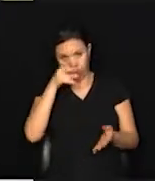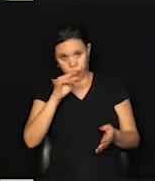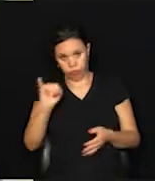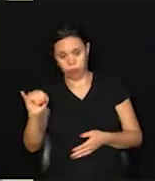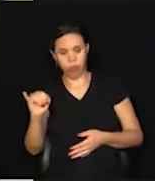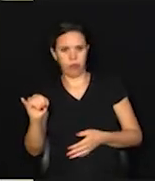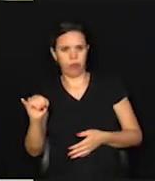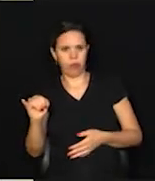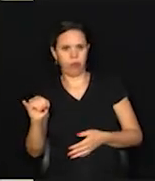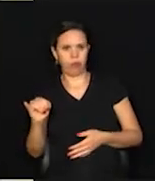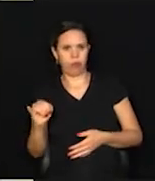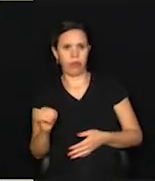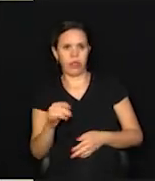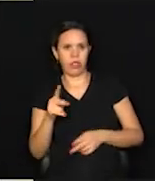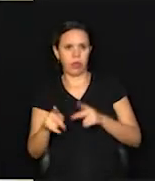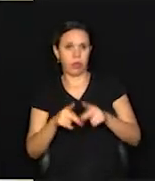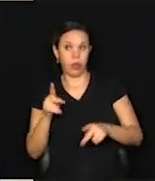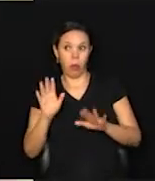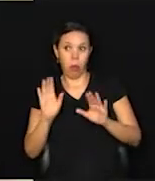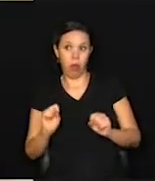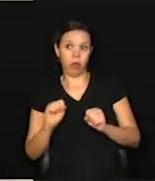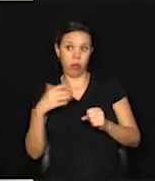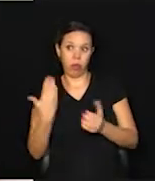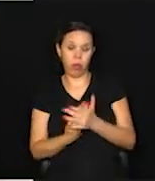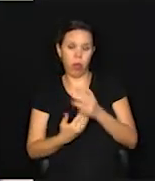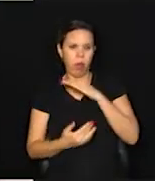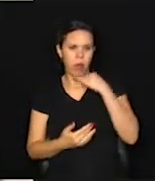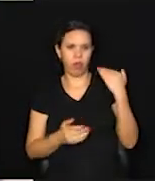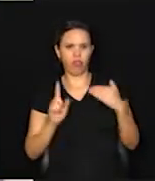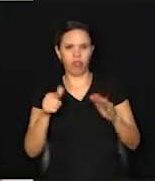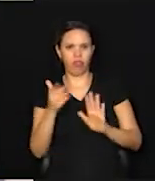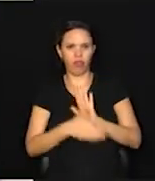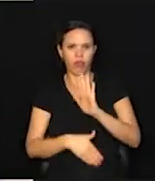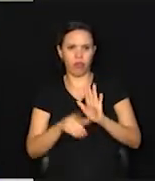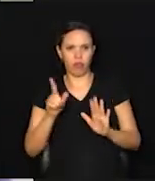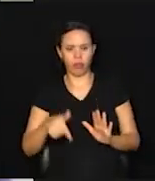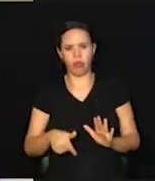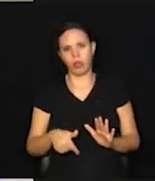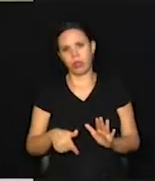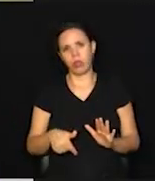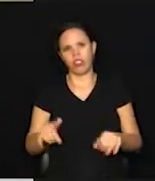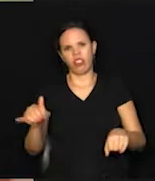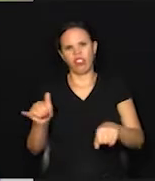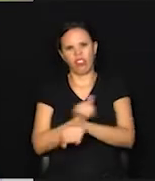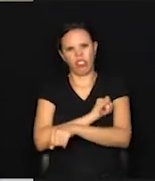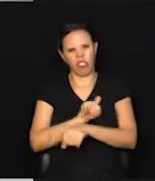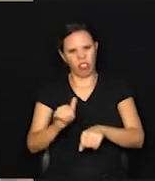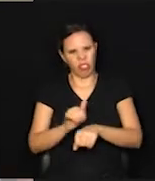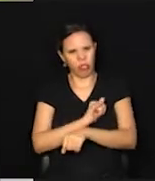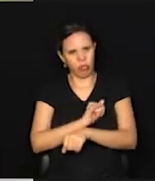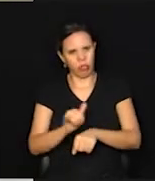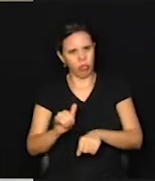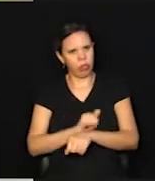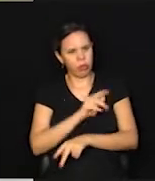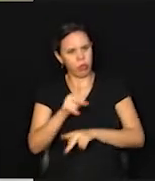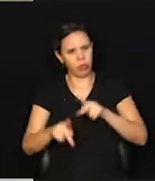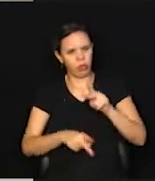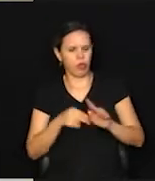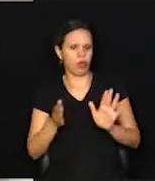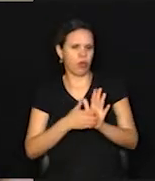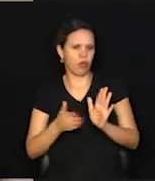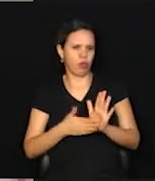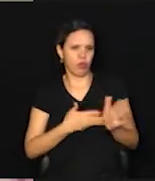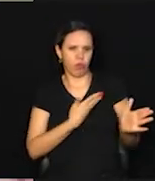e levavam uma parte grande delas ao óbito, né? Isso, inclusive, já revela o caráter imoral da estratégia da imunidade de rebanho proposta pelo governo